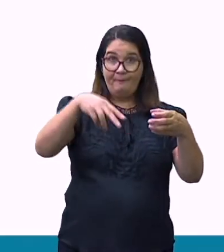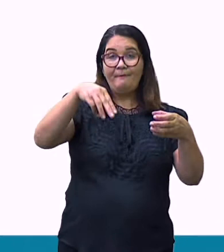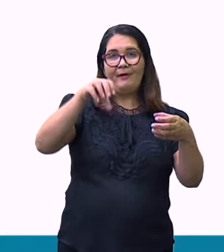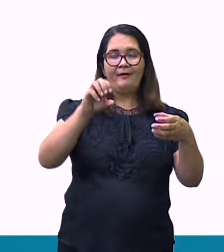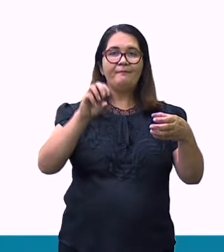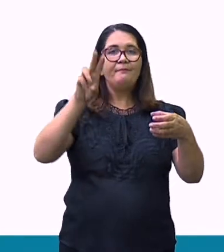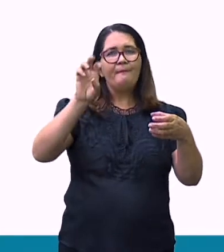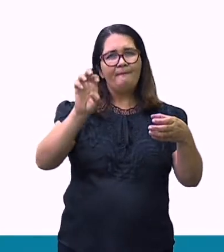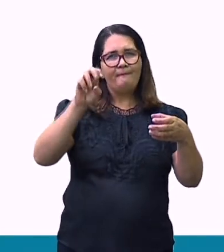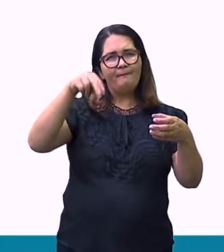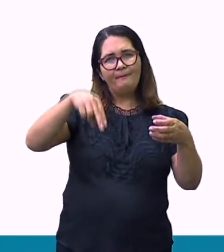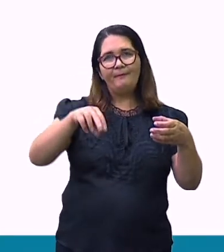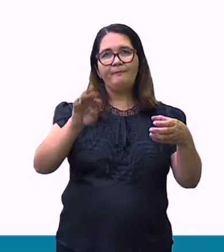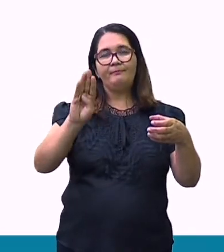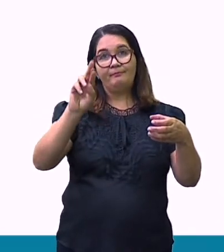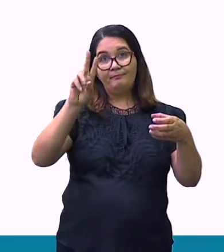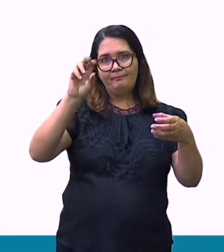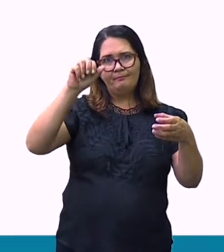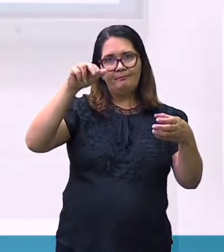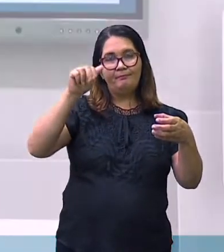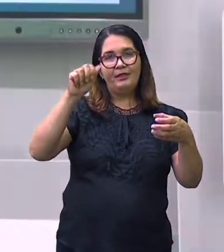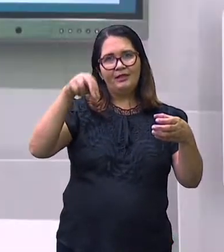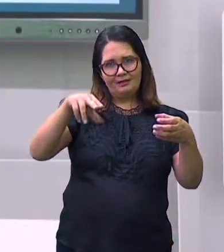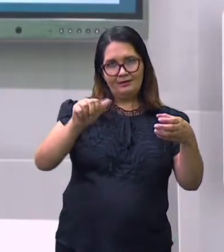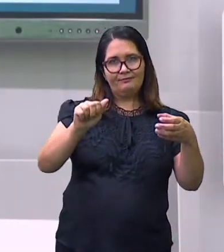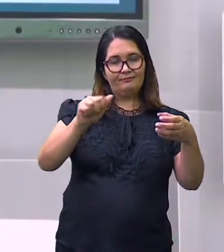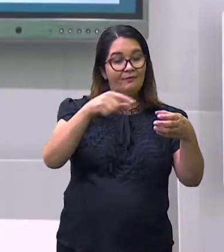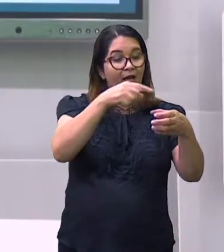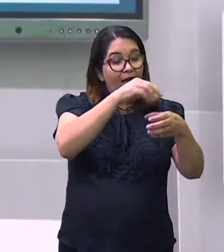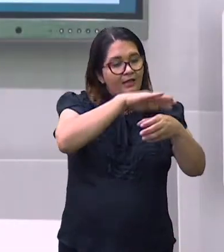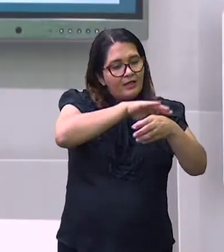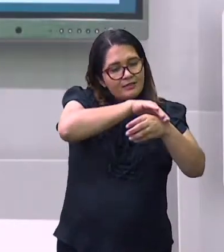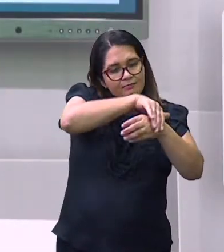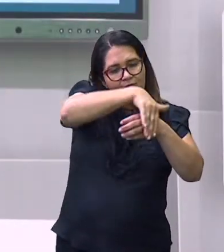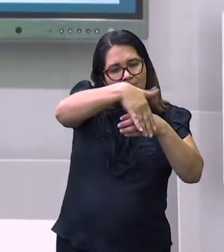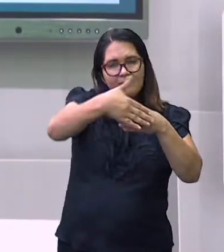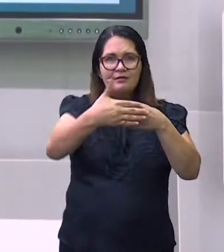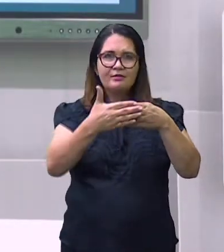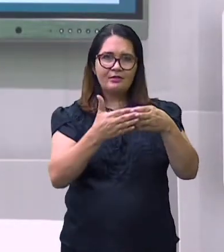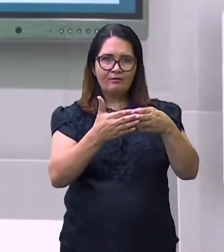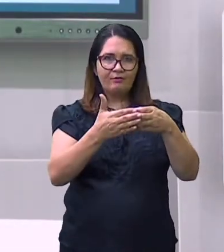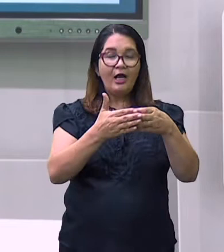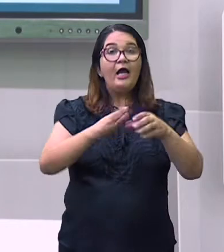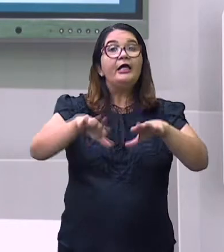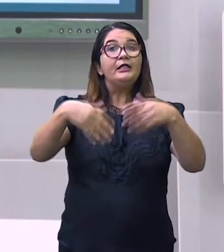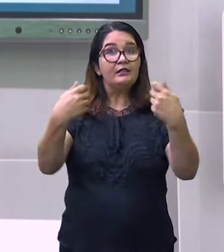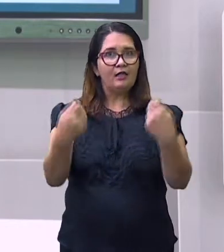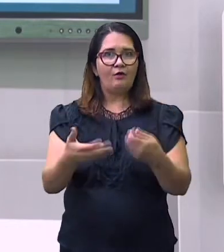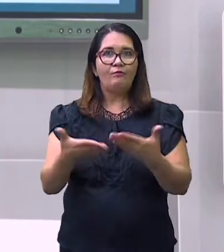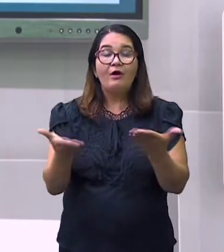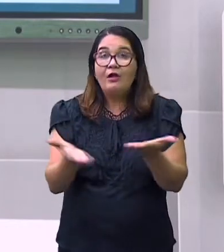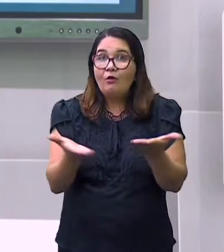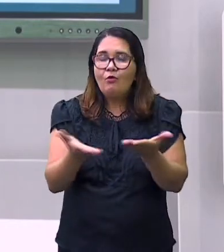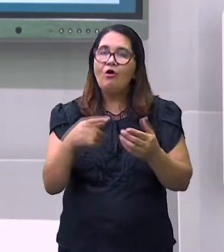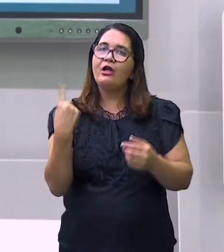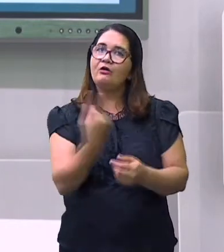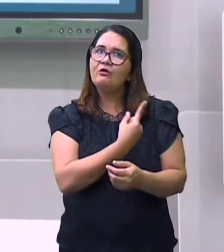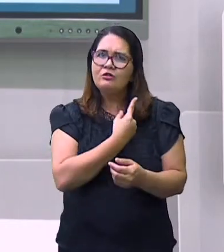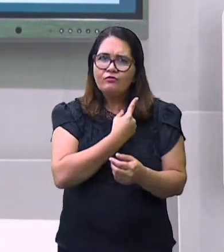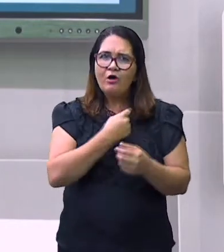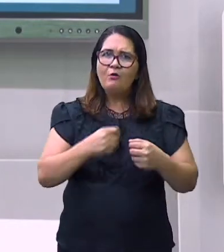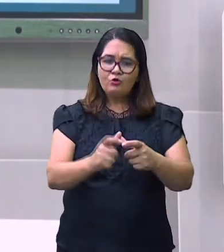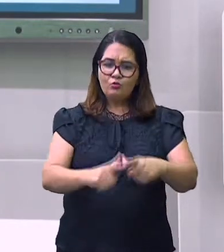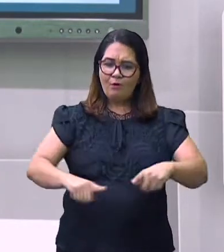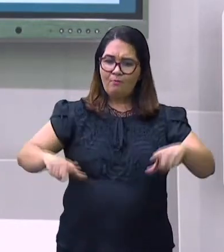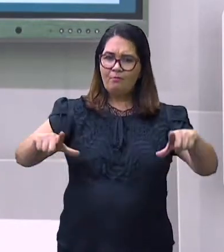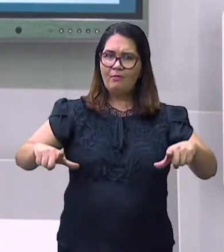Vamos começar por ela? Então, olha, uma maquete, a gente não tem que ser fiel ao modelo que a gente tem, mas a